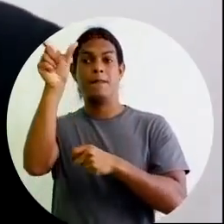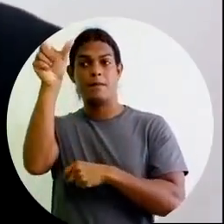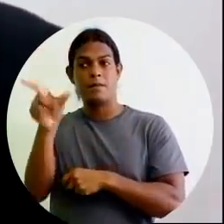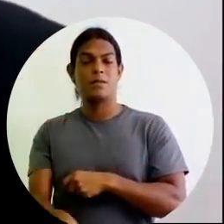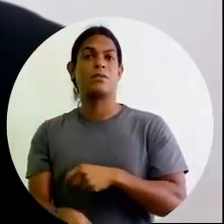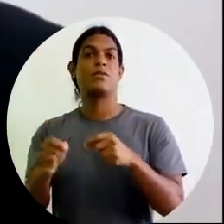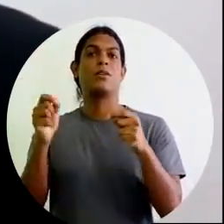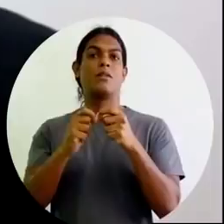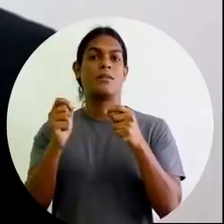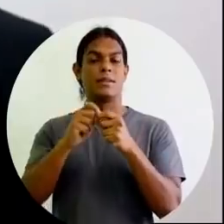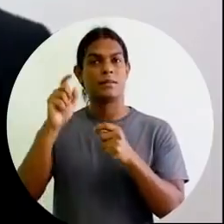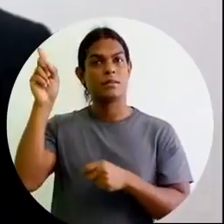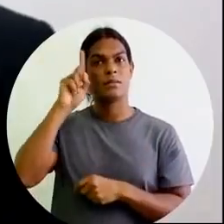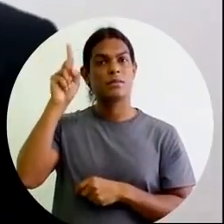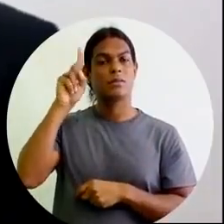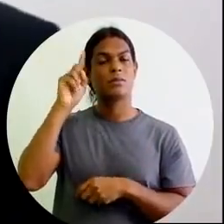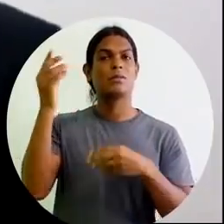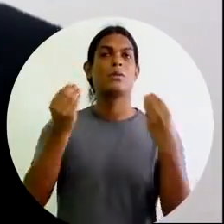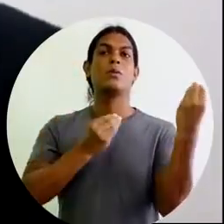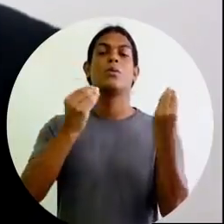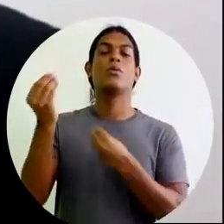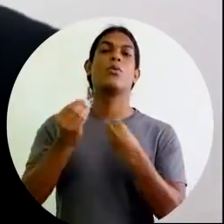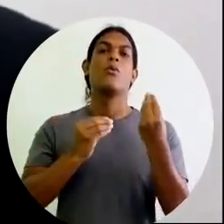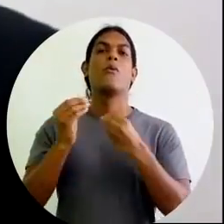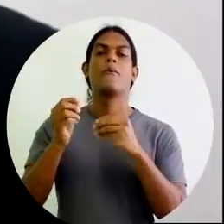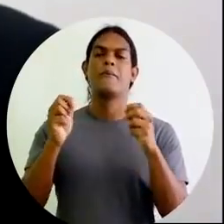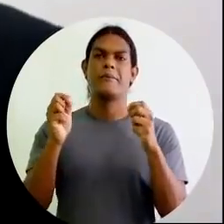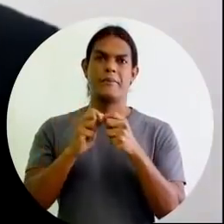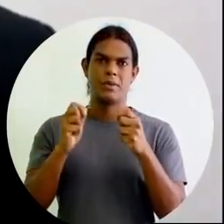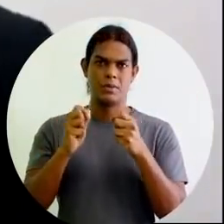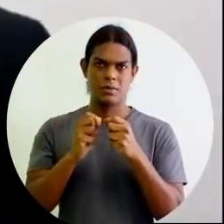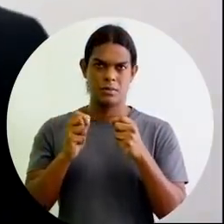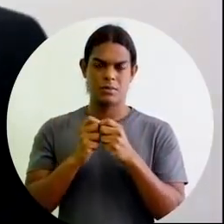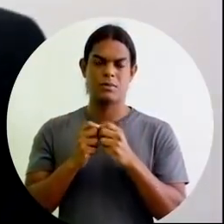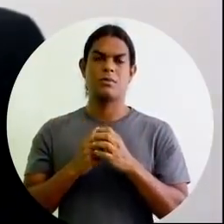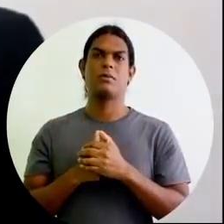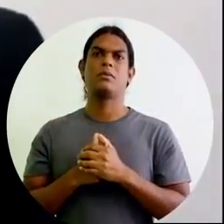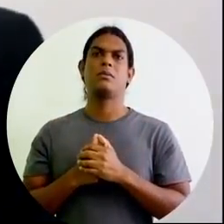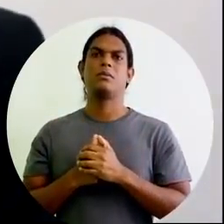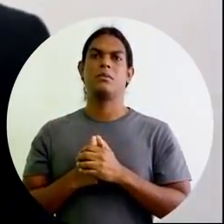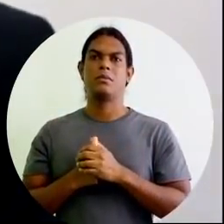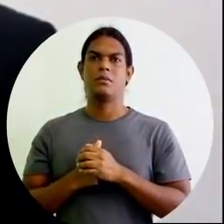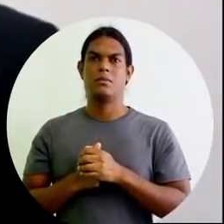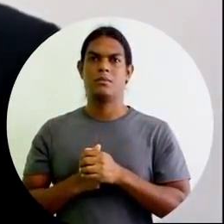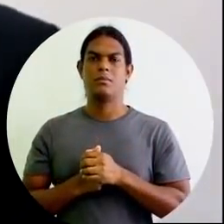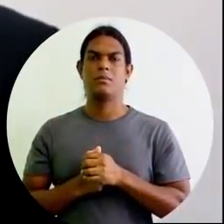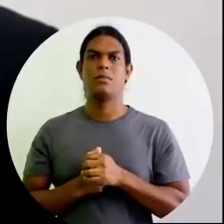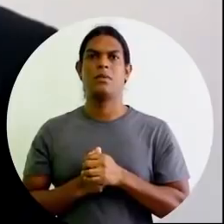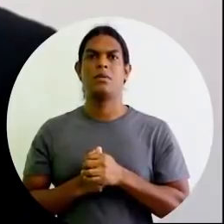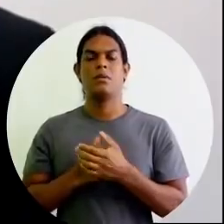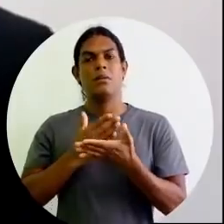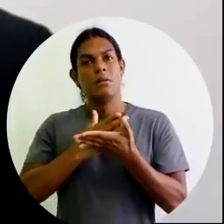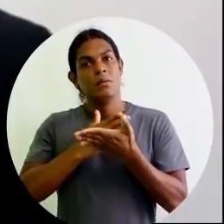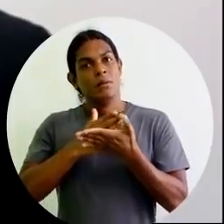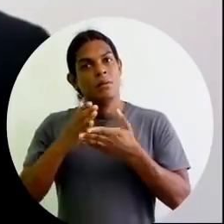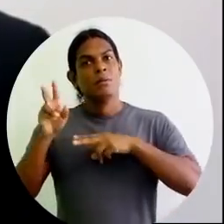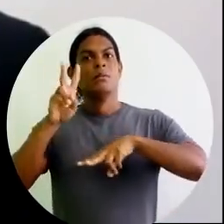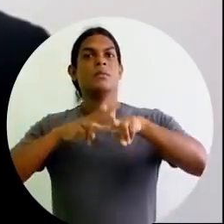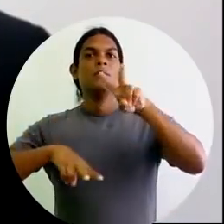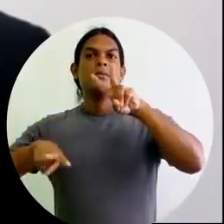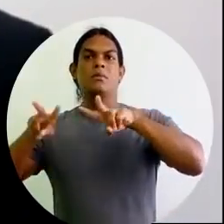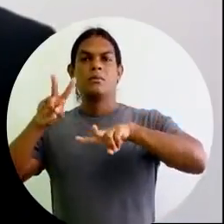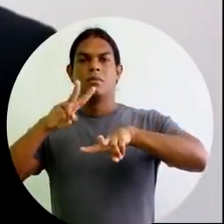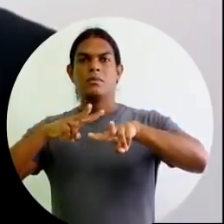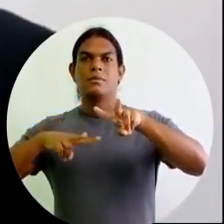vai fazer no seu dia a dia. Como ela vai fazer no desempenho de papel, gente, é aqui que a gente